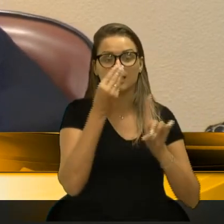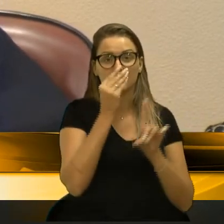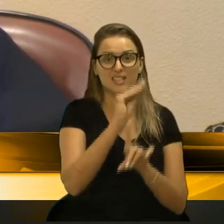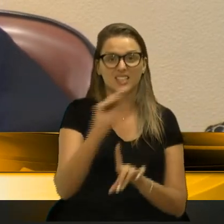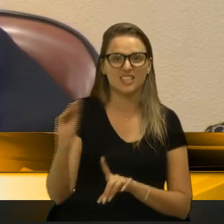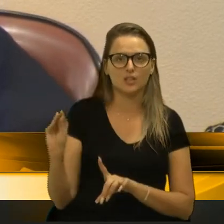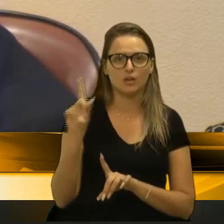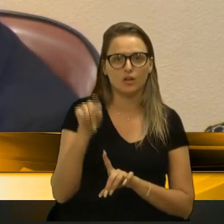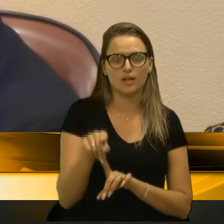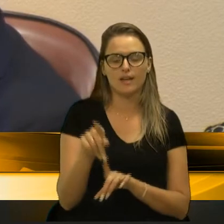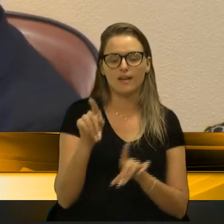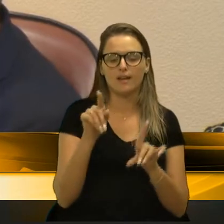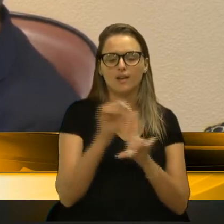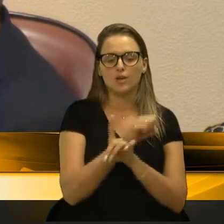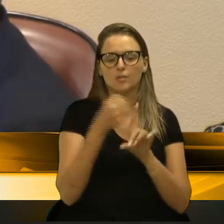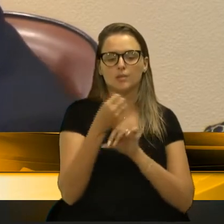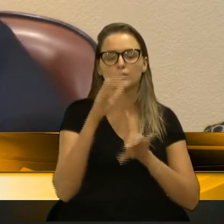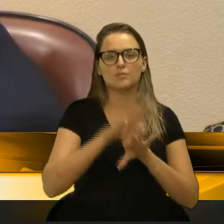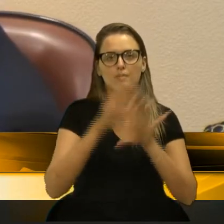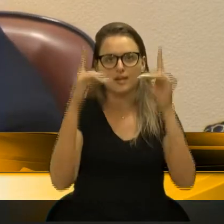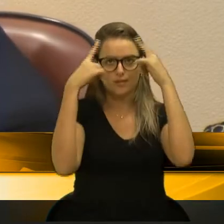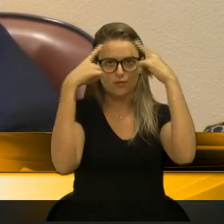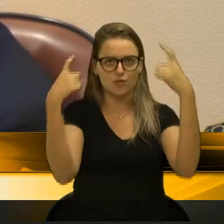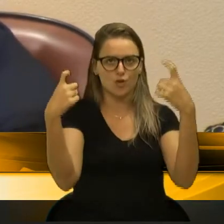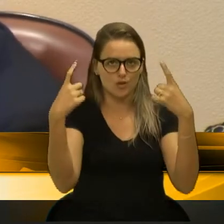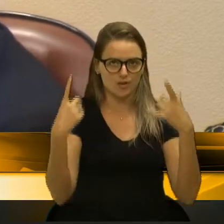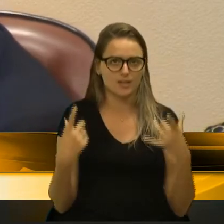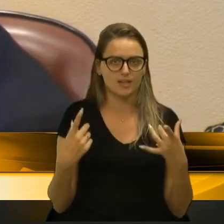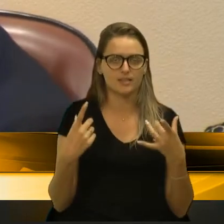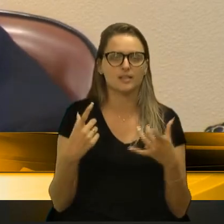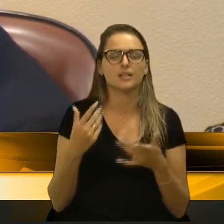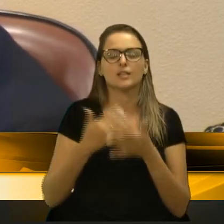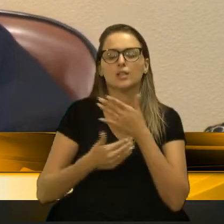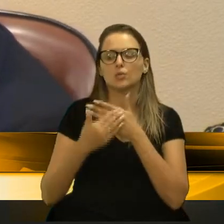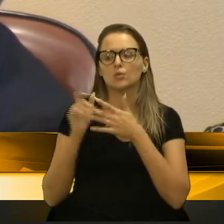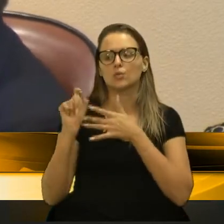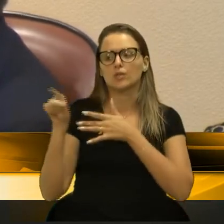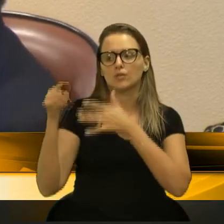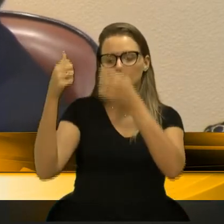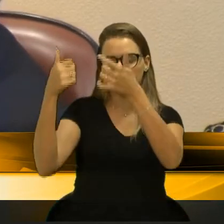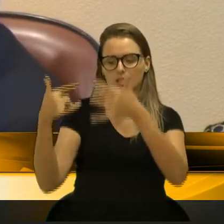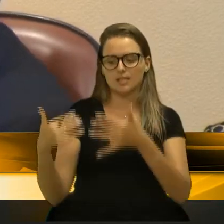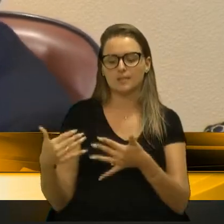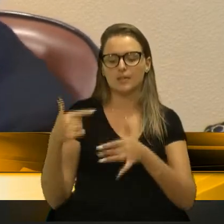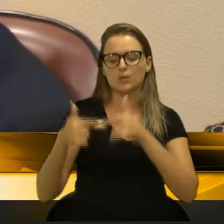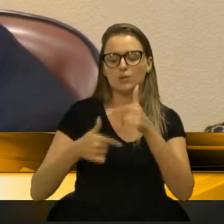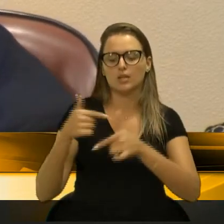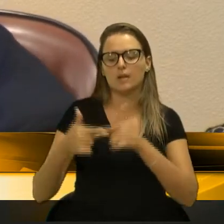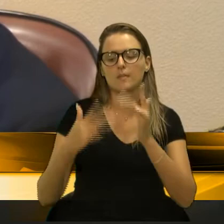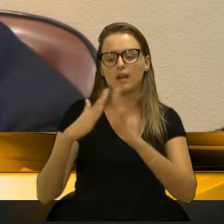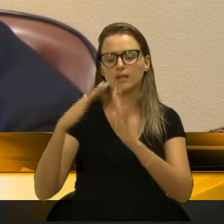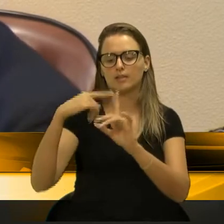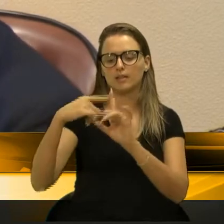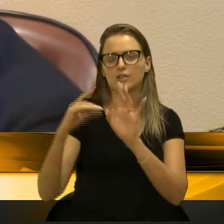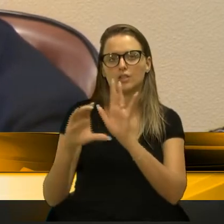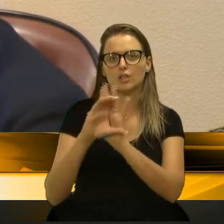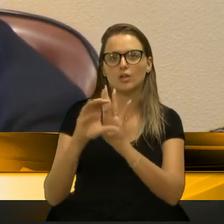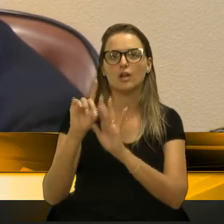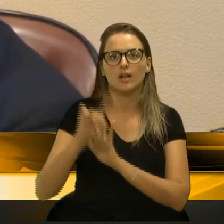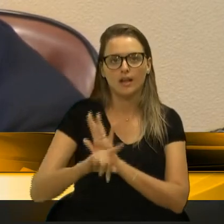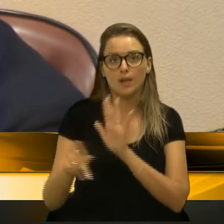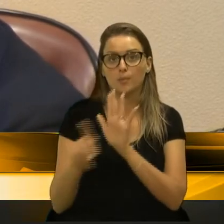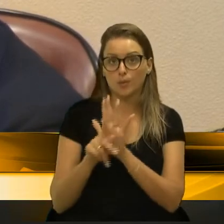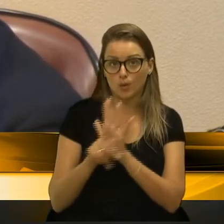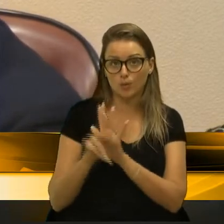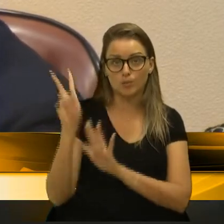mais violenta. E fora todos esses aspectos que Vossa Excelência traz a respeito do trabalho da Igreja Católica, que é histórico, porque se a gente